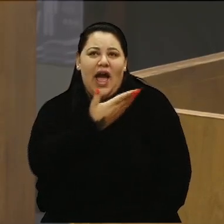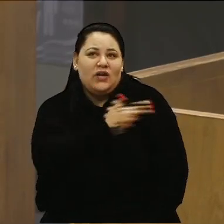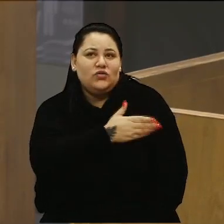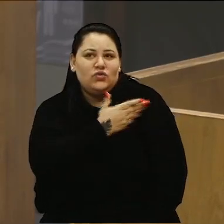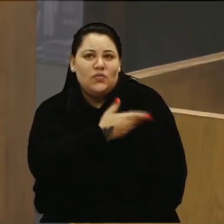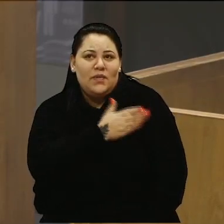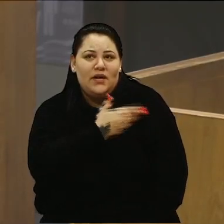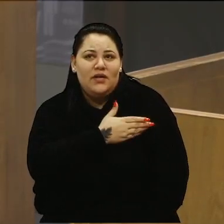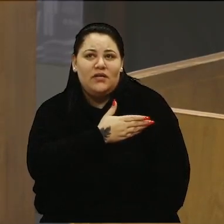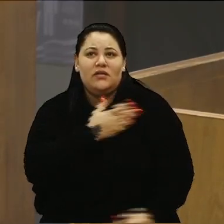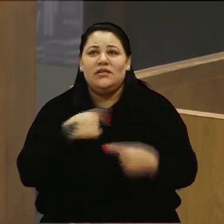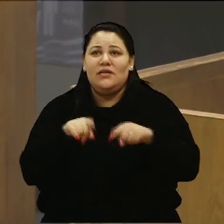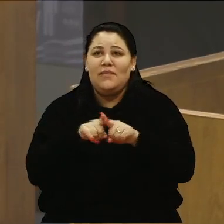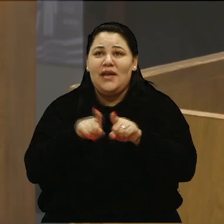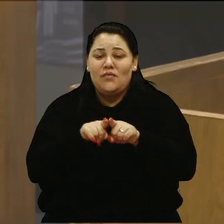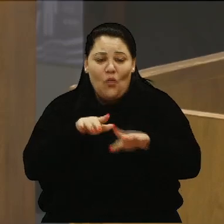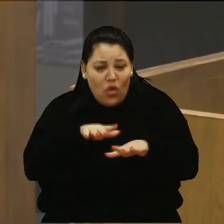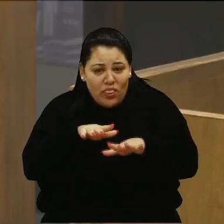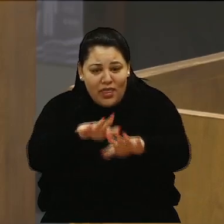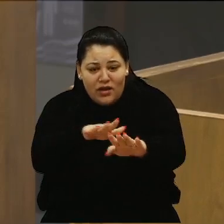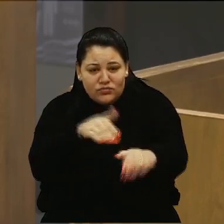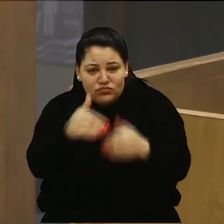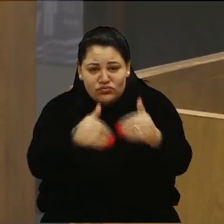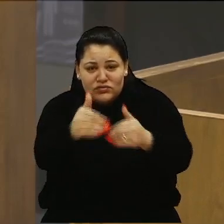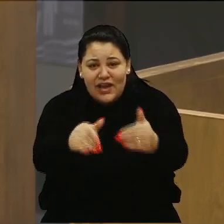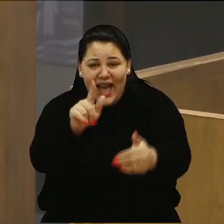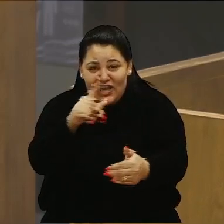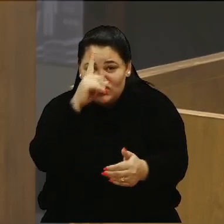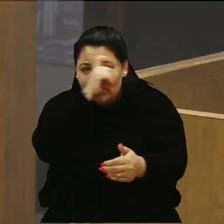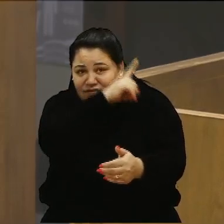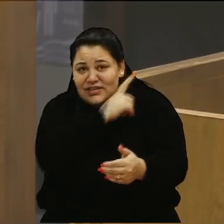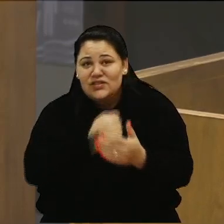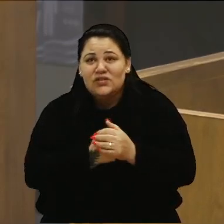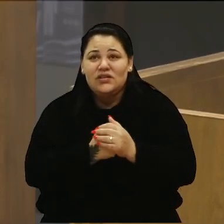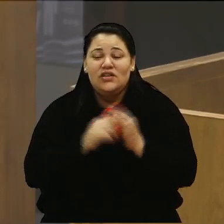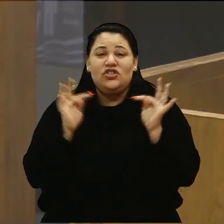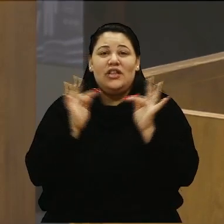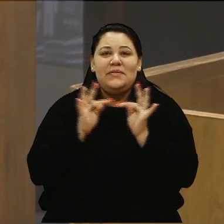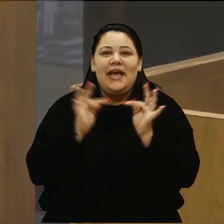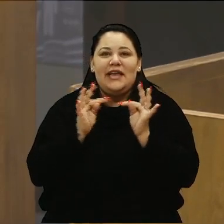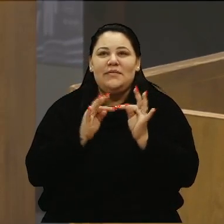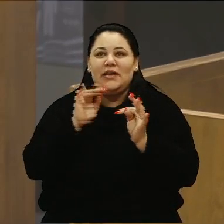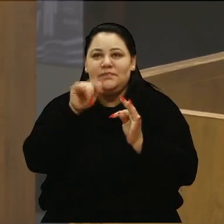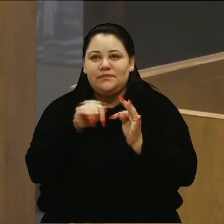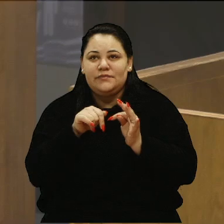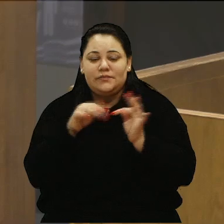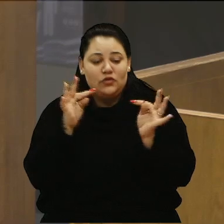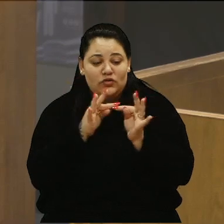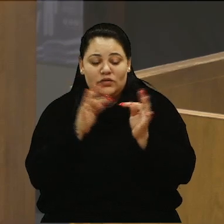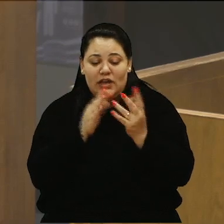consequentemente, para o trânsito andar? Será que é difícil fazer isso? Um técnico em eletrônica faz.